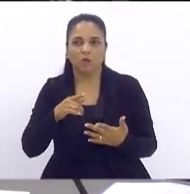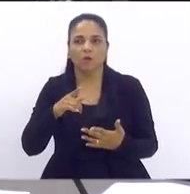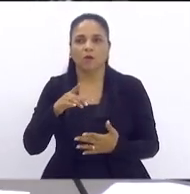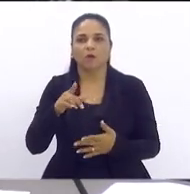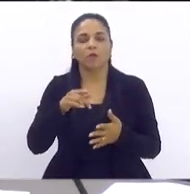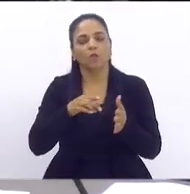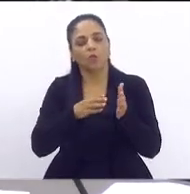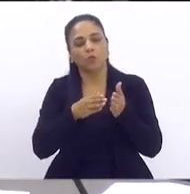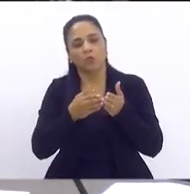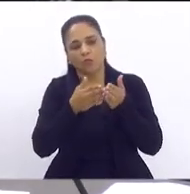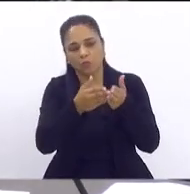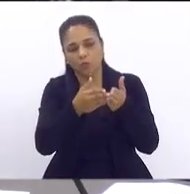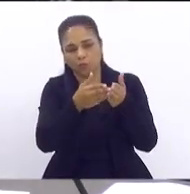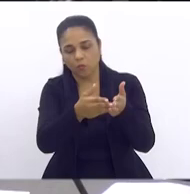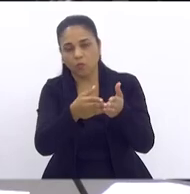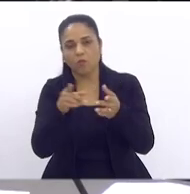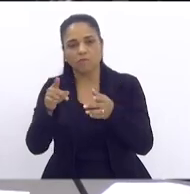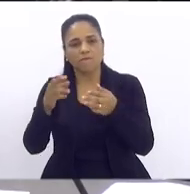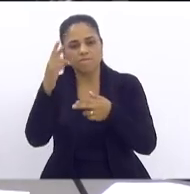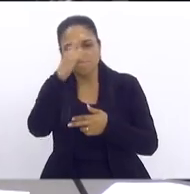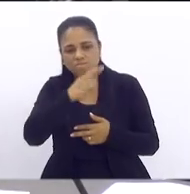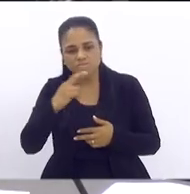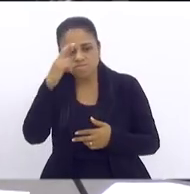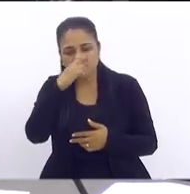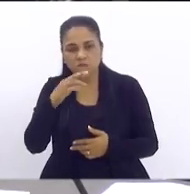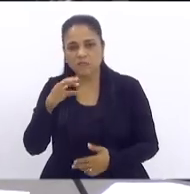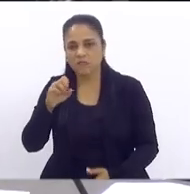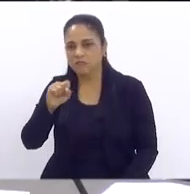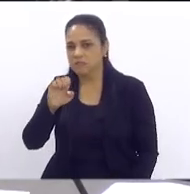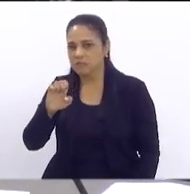por uma vistoria lá em Sepetiba e